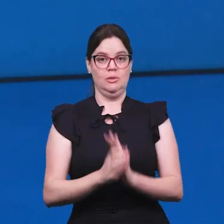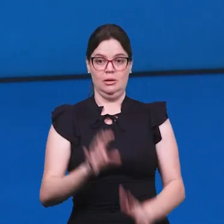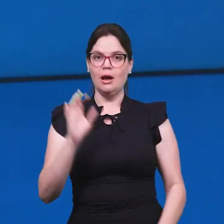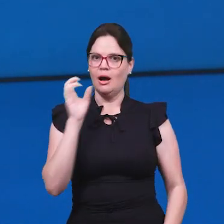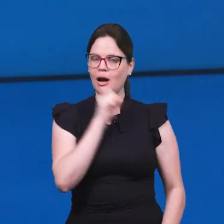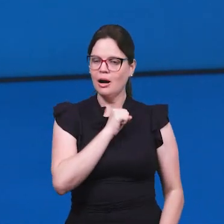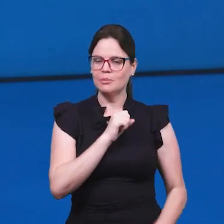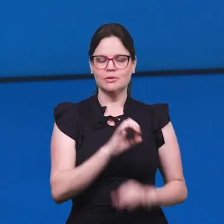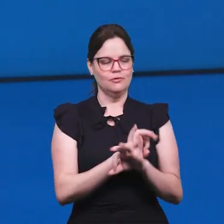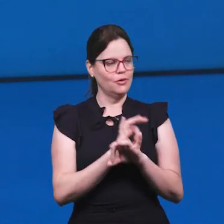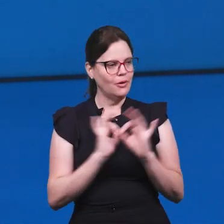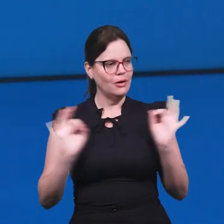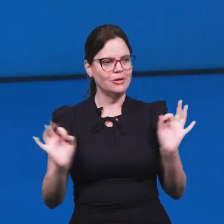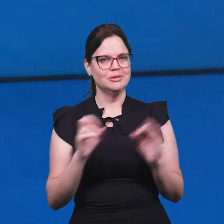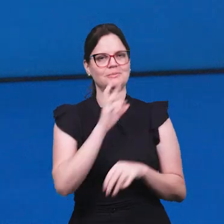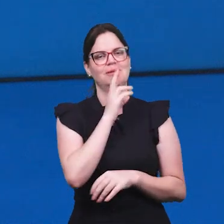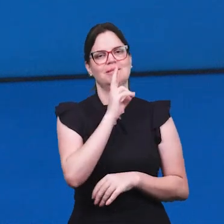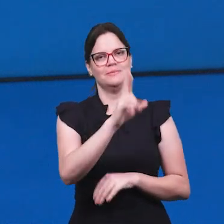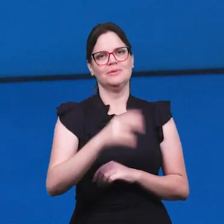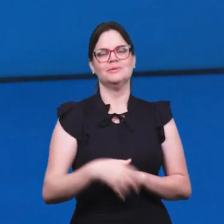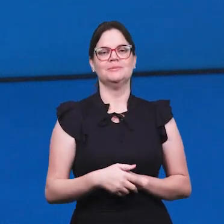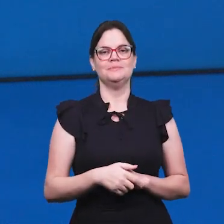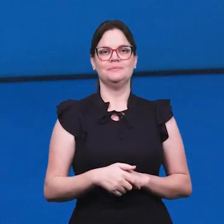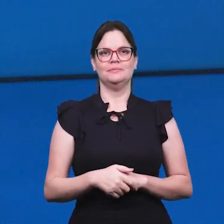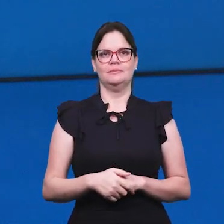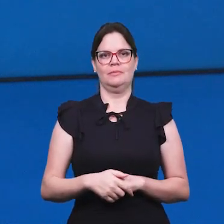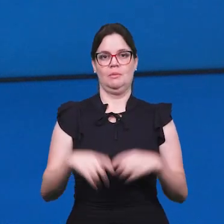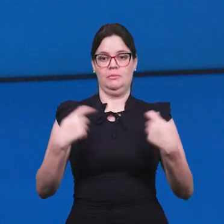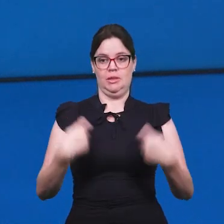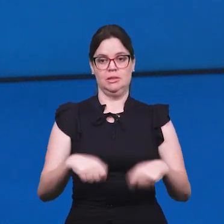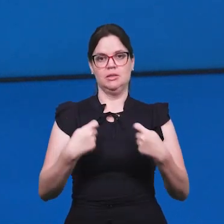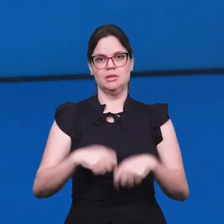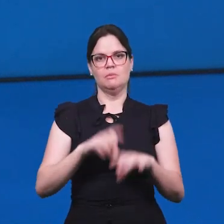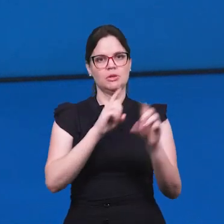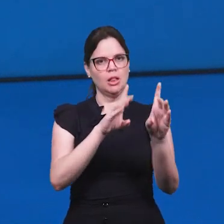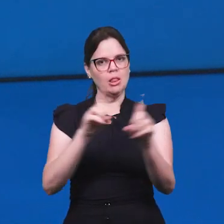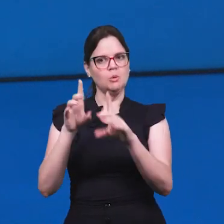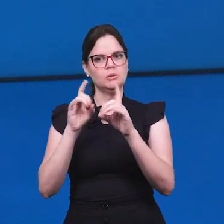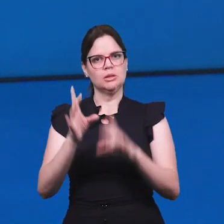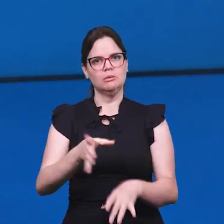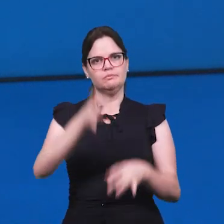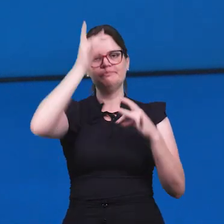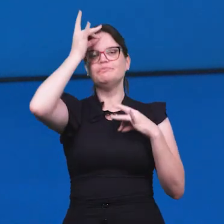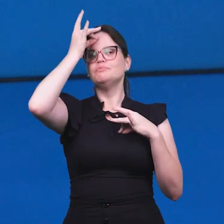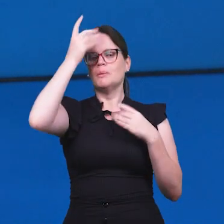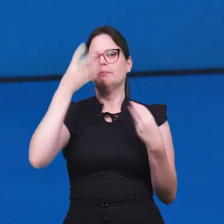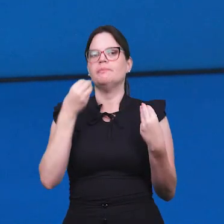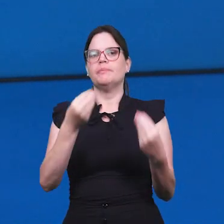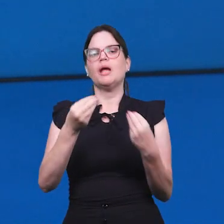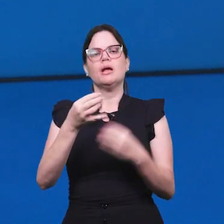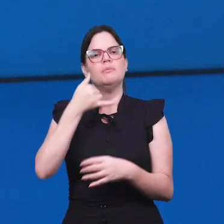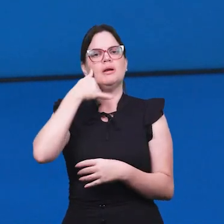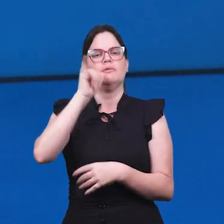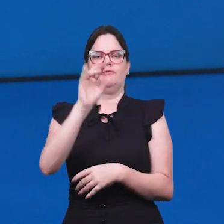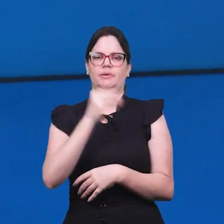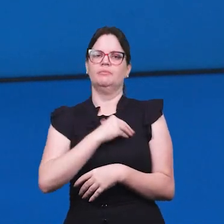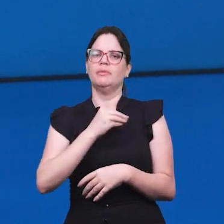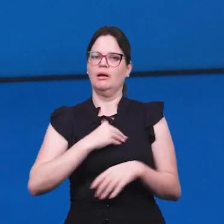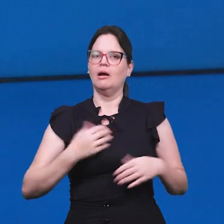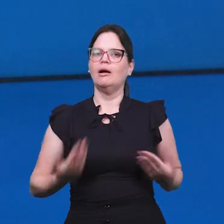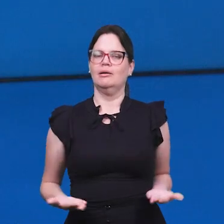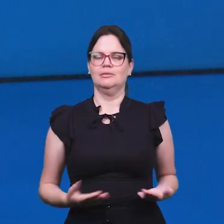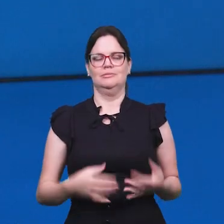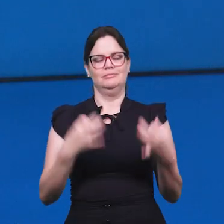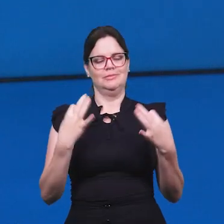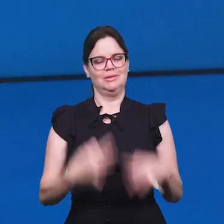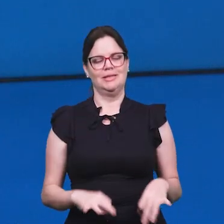estudo bíblico e respondendo uma resposta até muito rápida, mas foi ótima a resposta, né? Devemos guardar a palavra no coração e